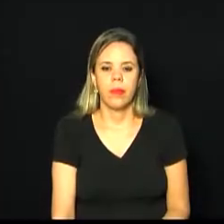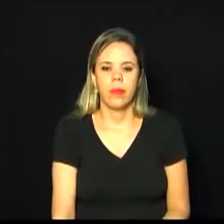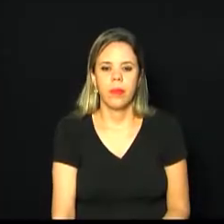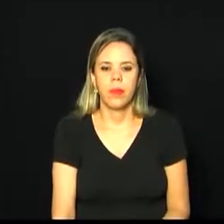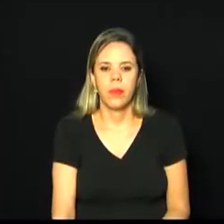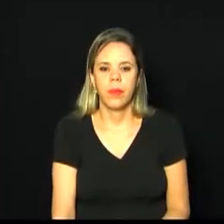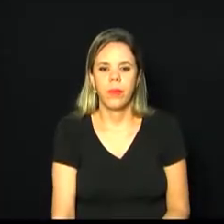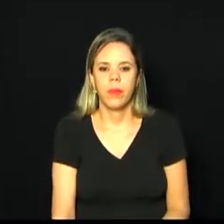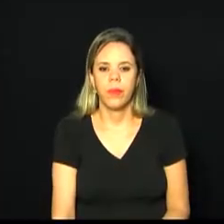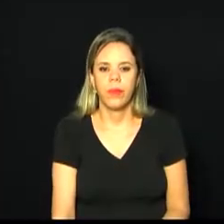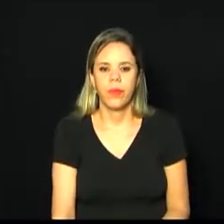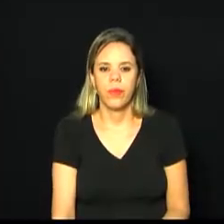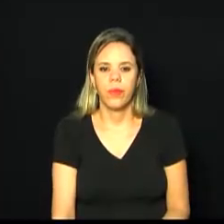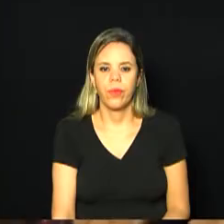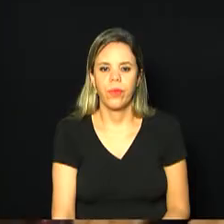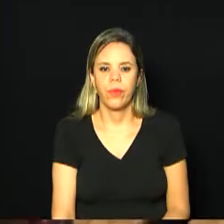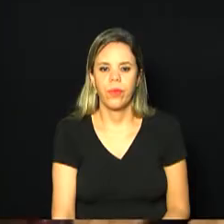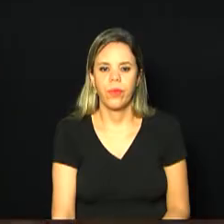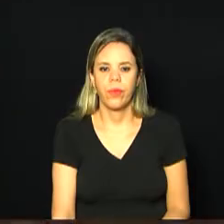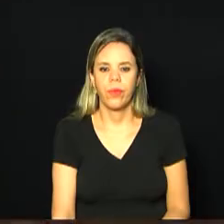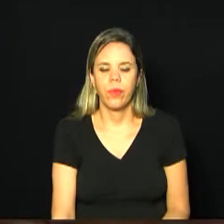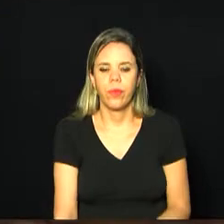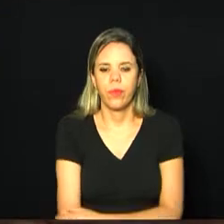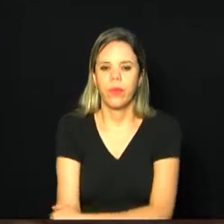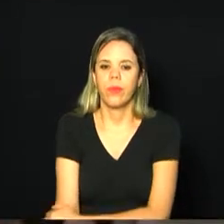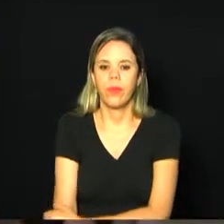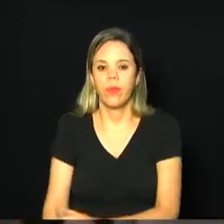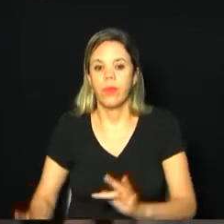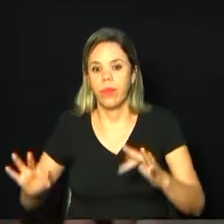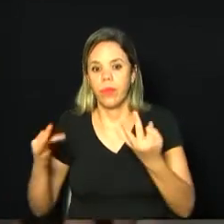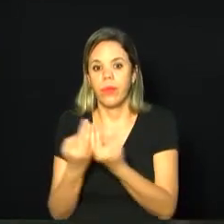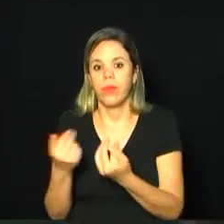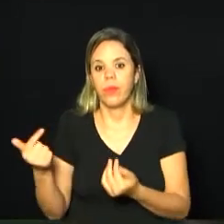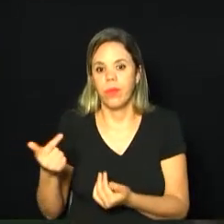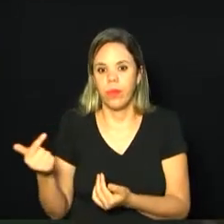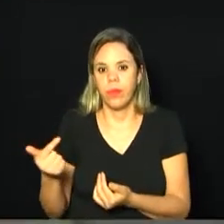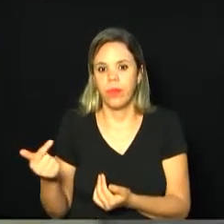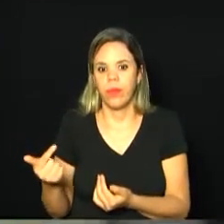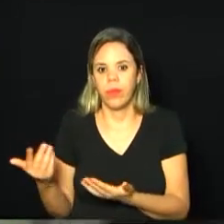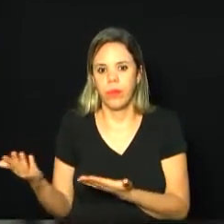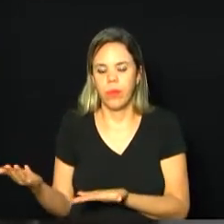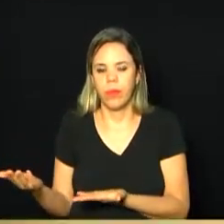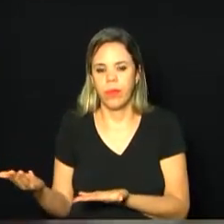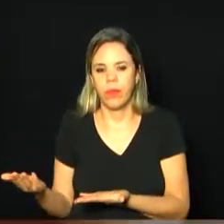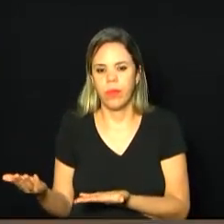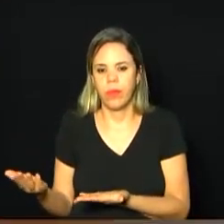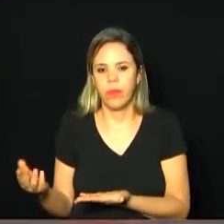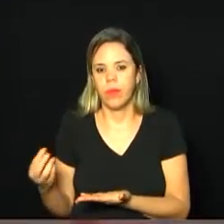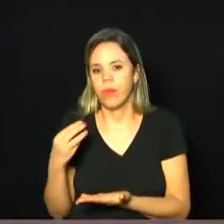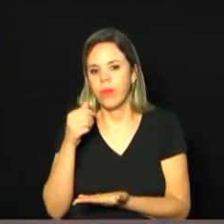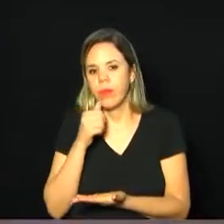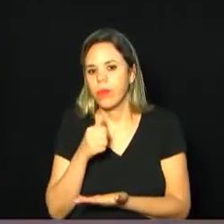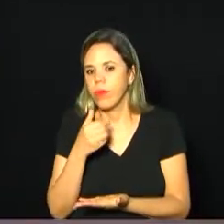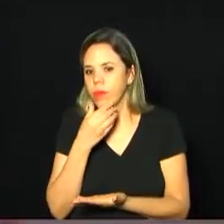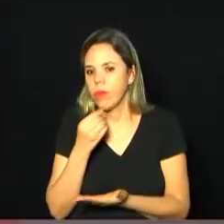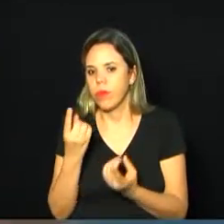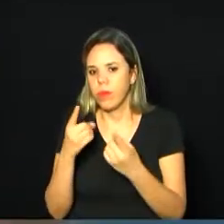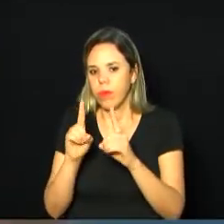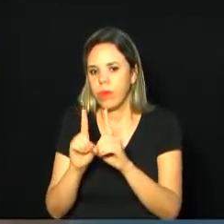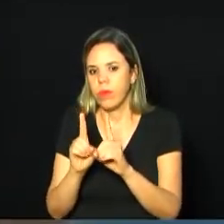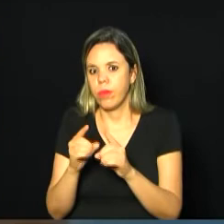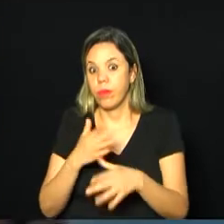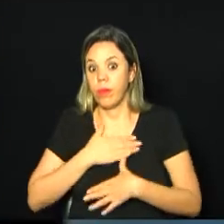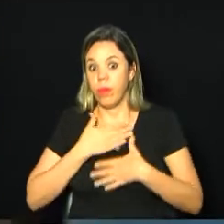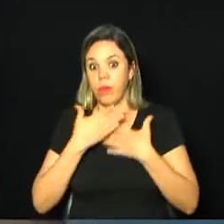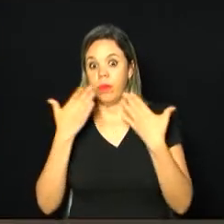E aí e em Família Addams 2 pé na estrada Mortícia e Gomez estão assustados com